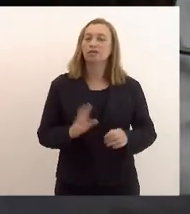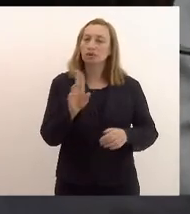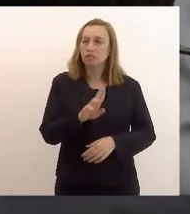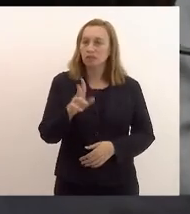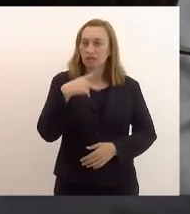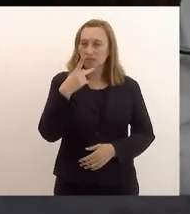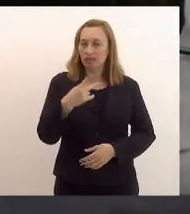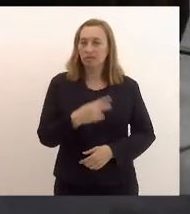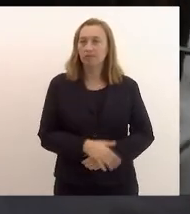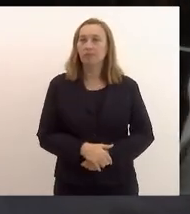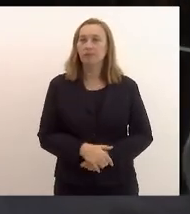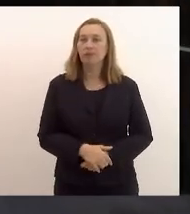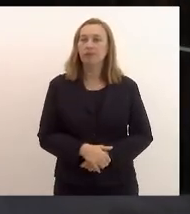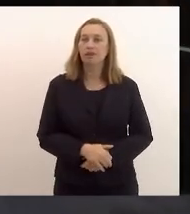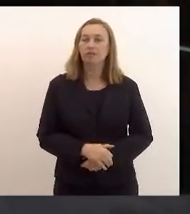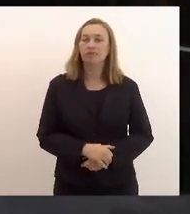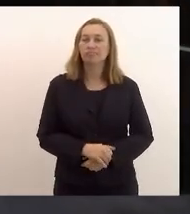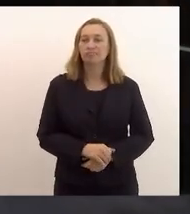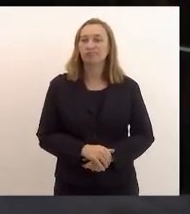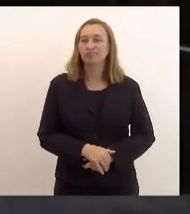possa usar da palavra